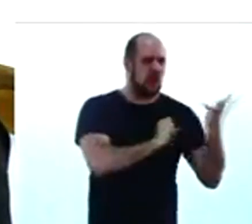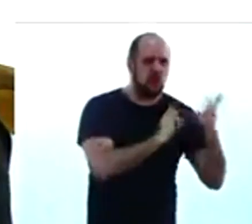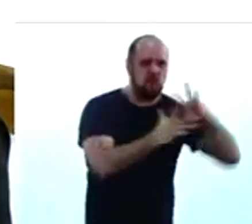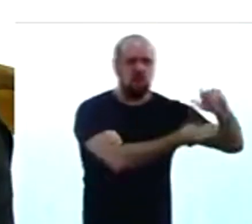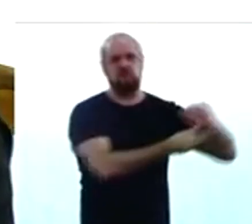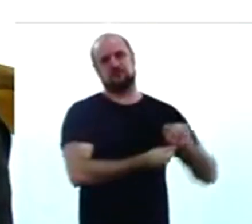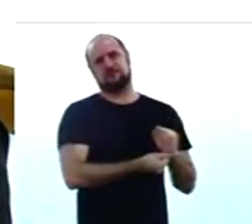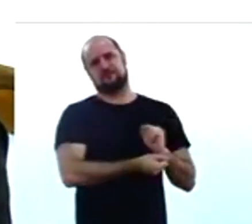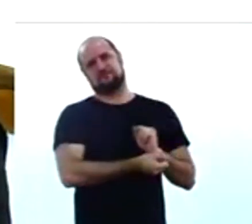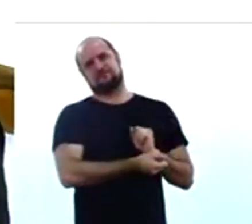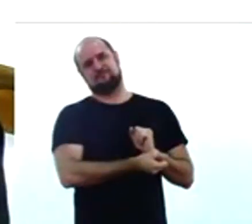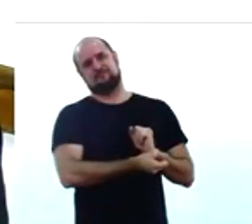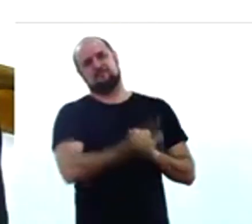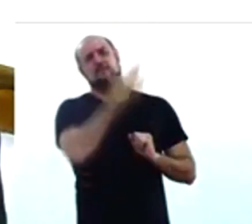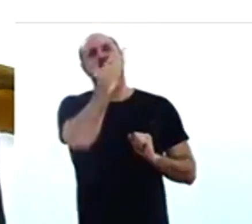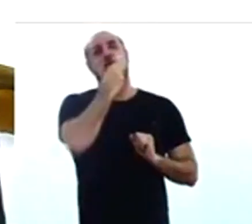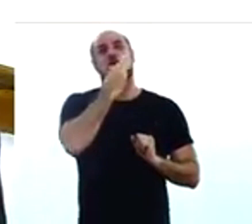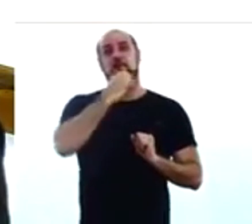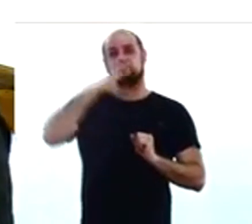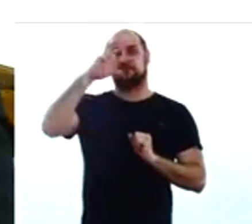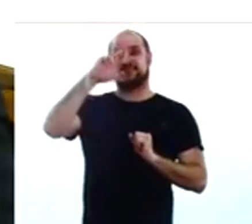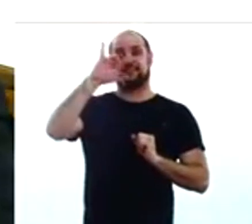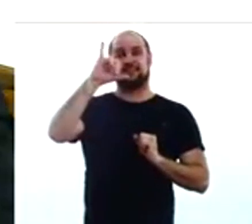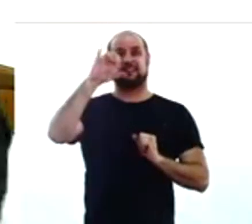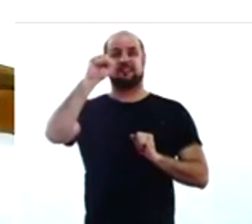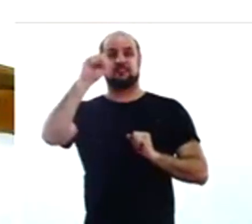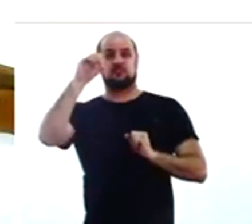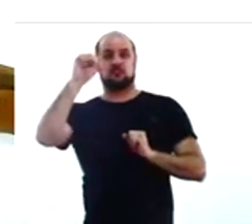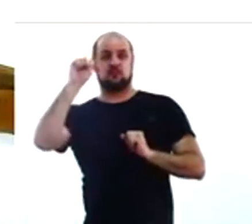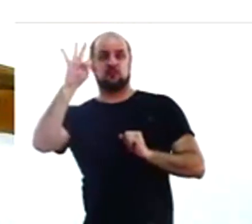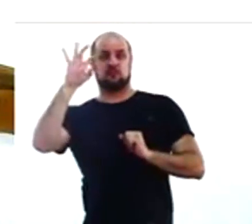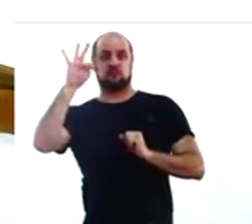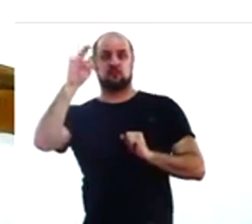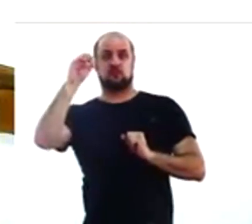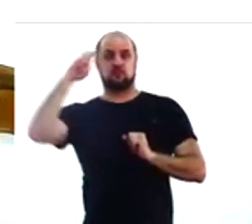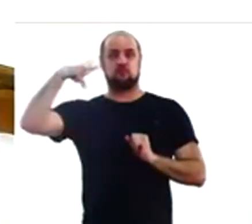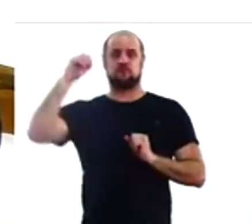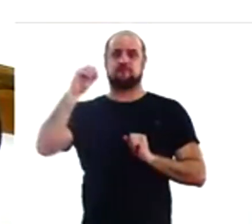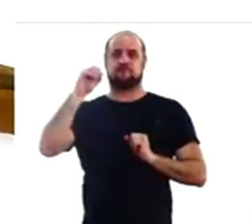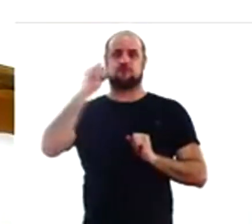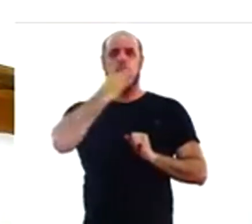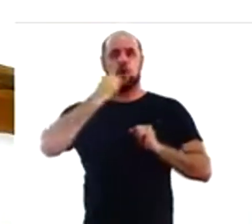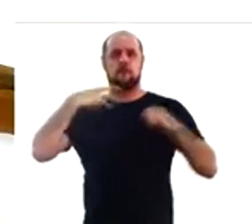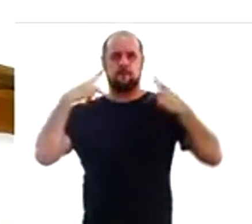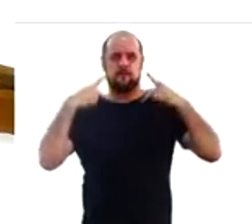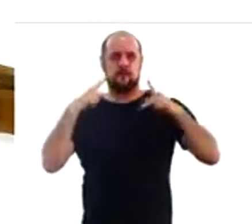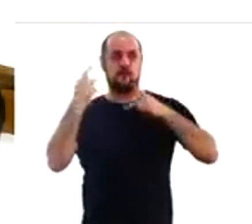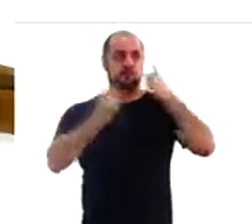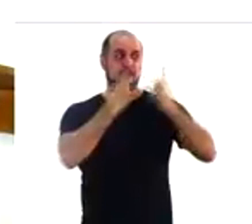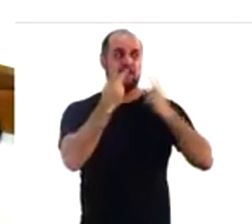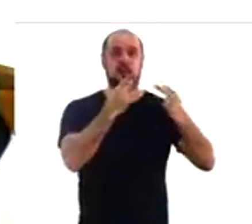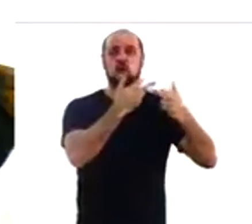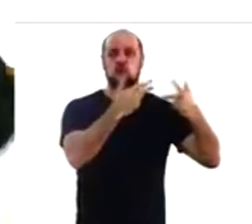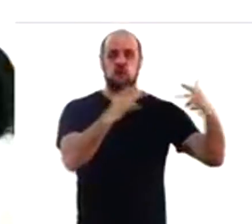mundanas. João Crisóstomo dizia: sabe o que é paixão mundana? É aquilo que você não vai levar para